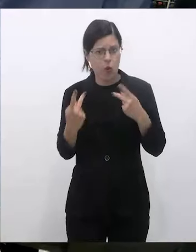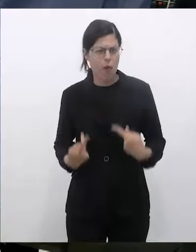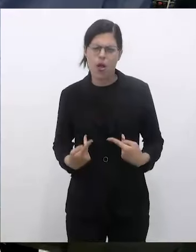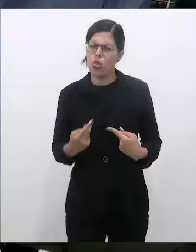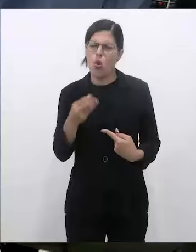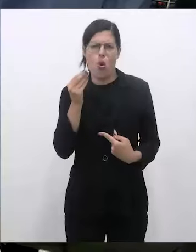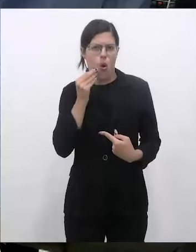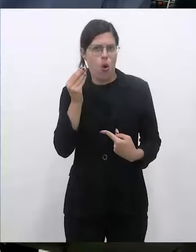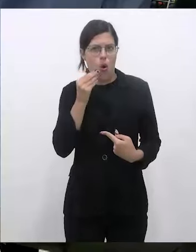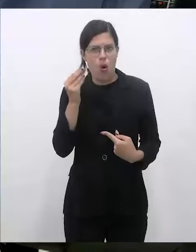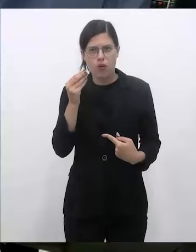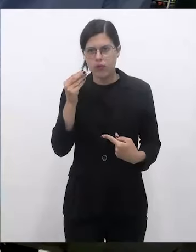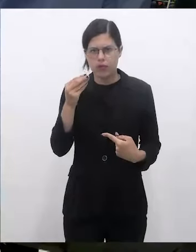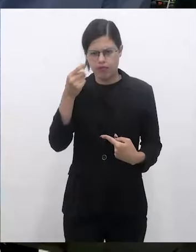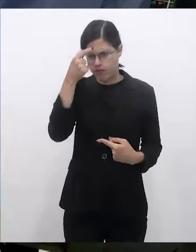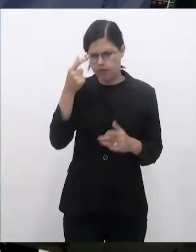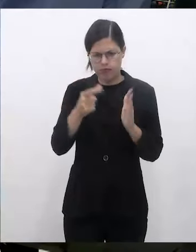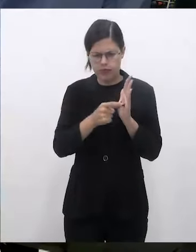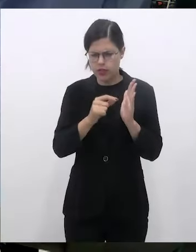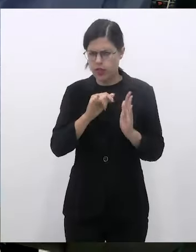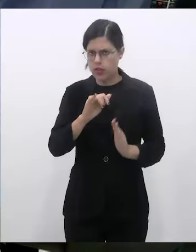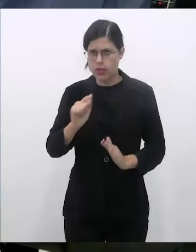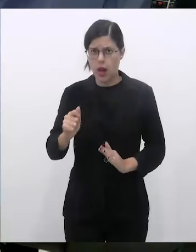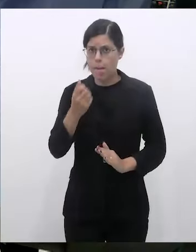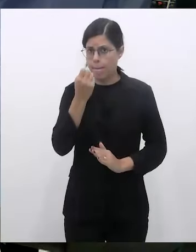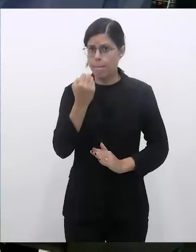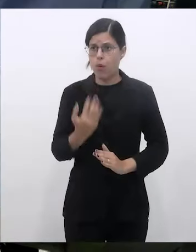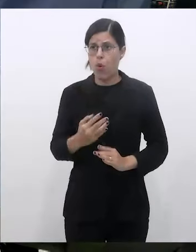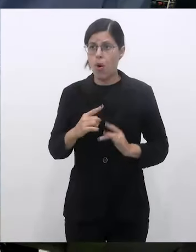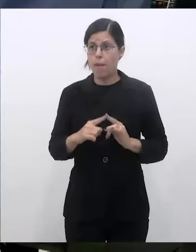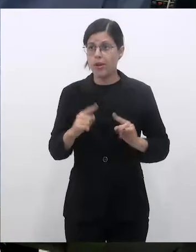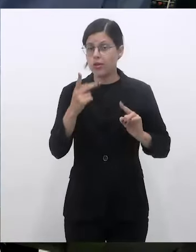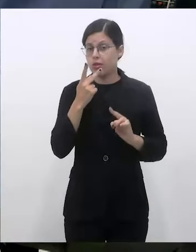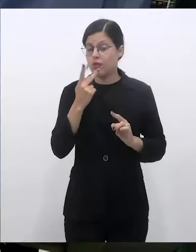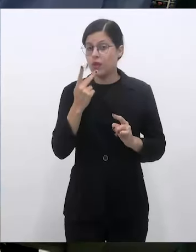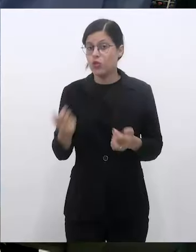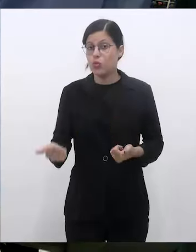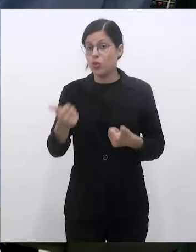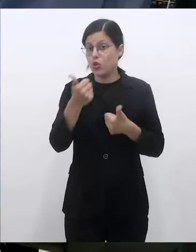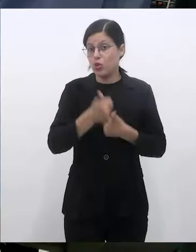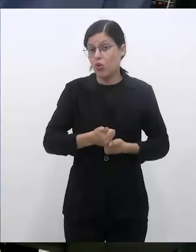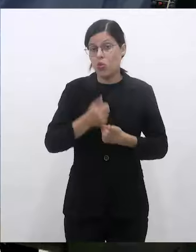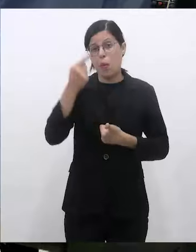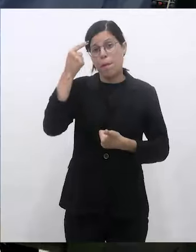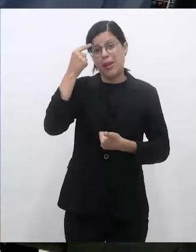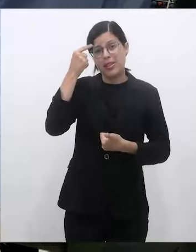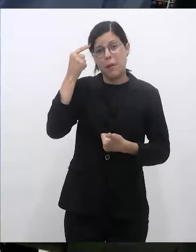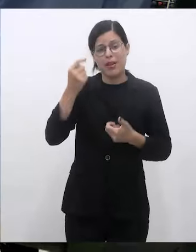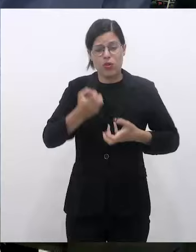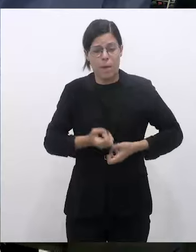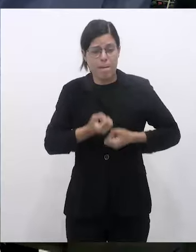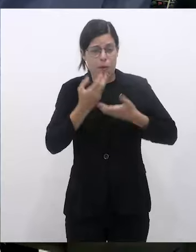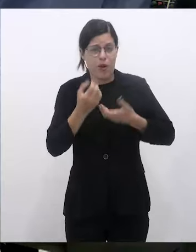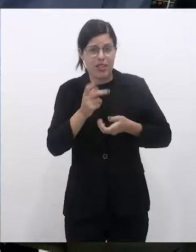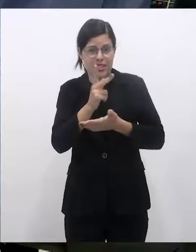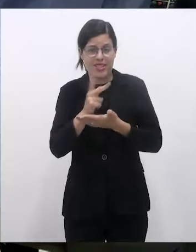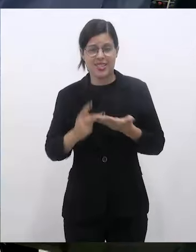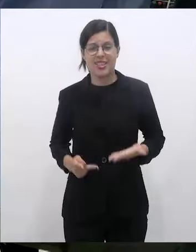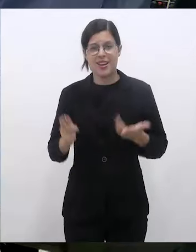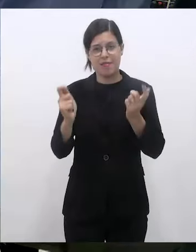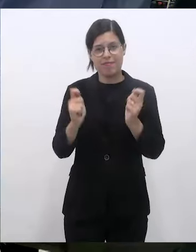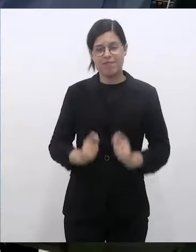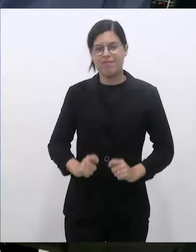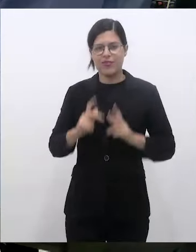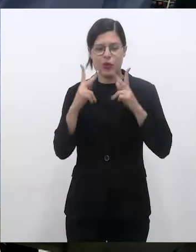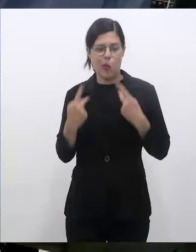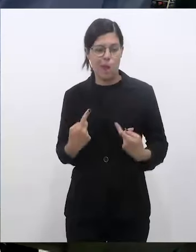humano. Claro que não estamos falando dessa. Quando a gente fala da IA na substituição, é na substituição do pensamento, da poesia, da capacidade